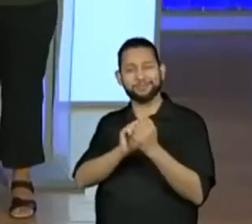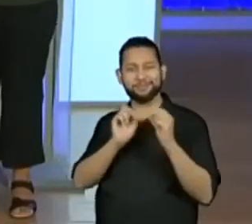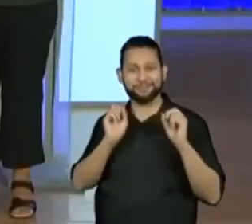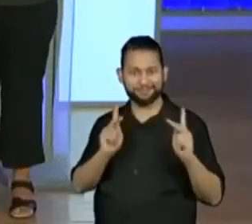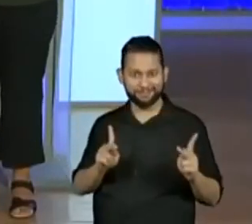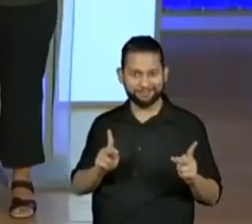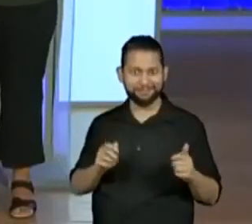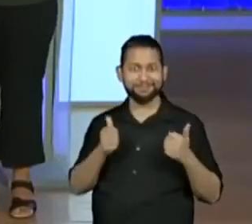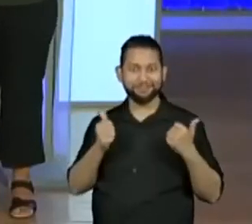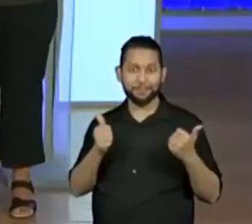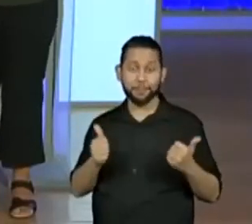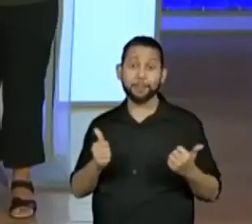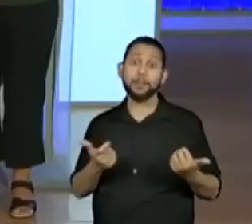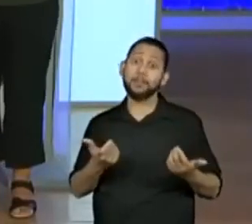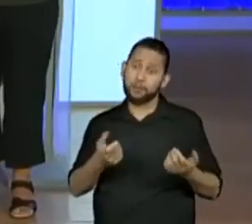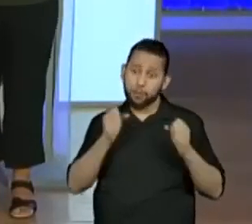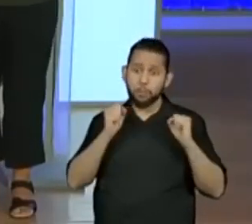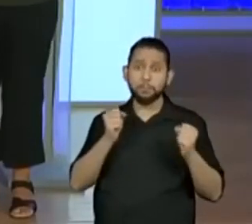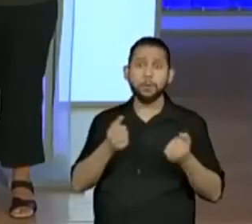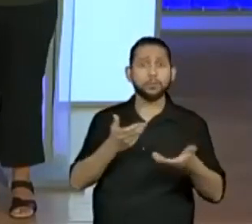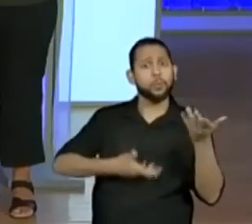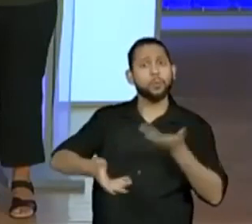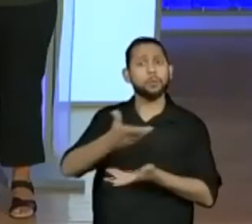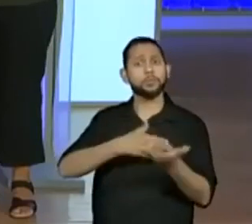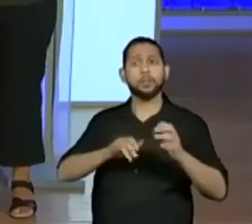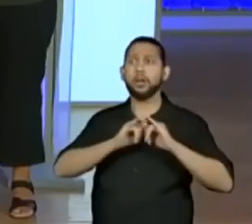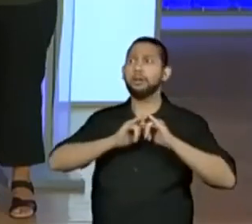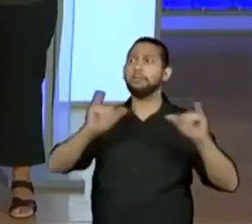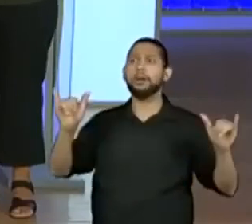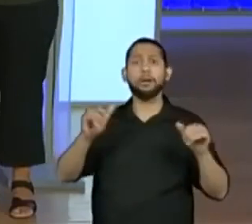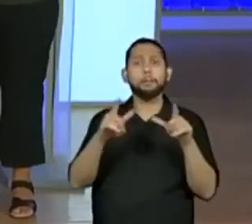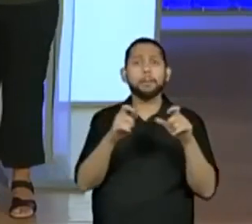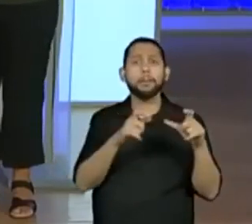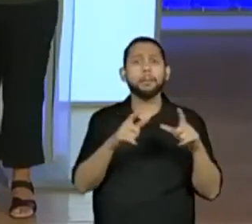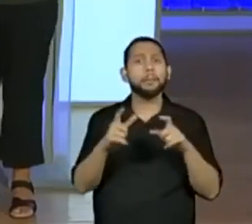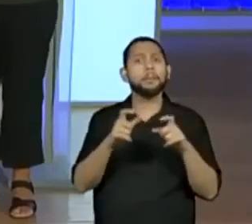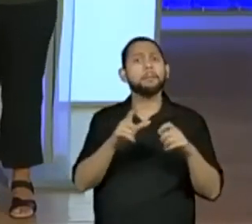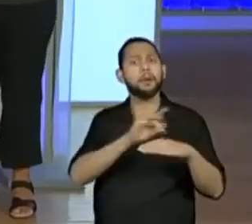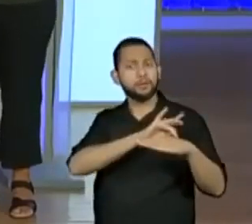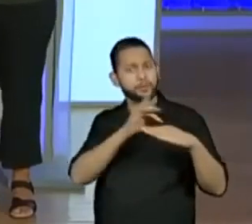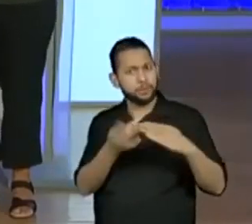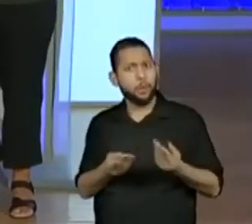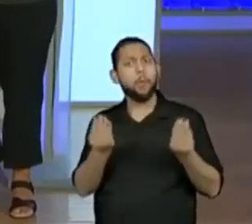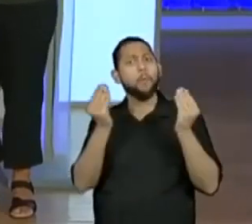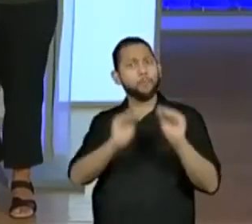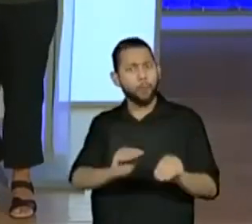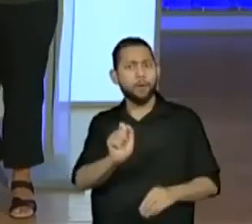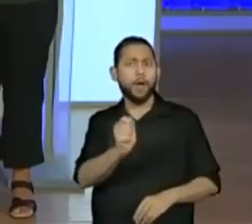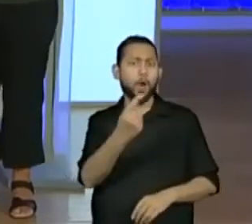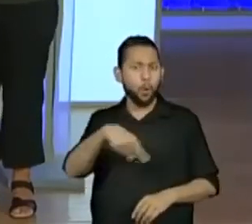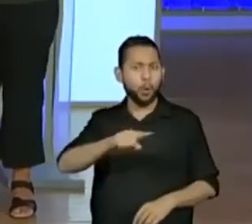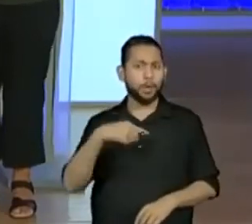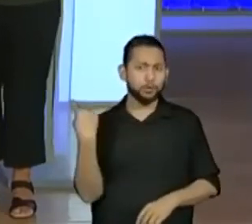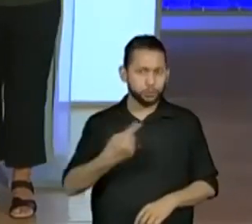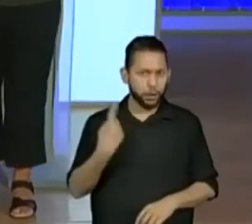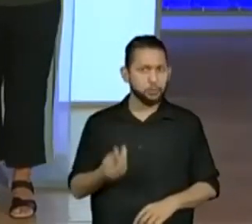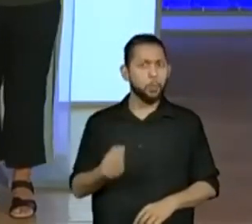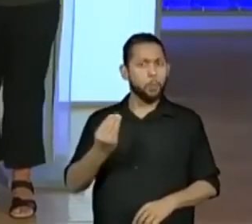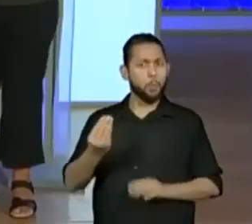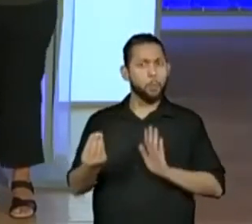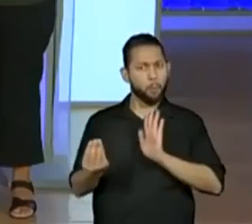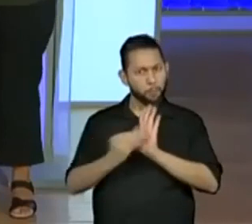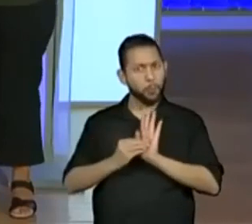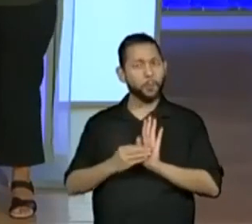Foi muito bom. Quero que eles compartilhem essa sequência aí organizadinha, né, nas redes sociais. Isso. Marquem a gente. Muito legal. A gente fica muito feliz